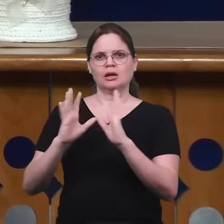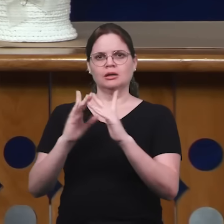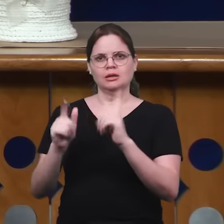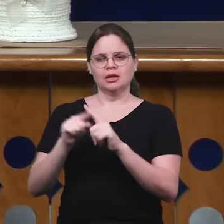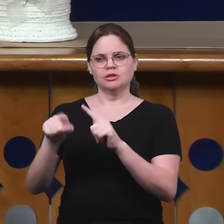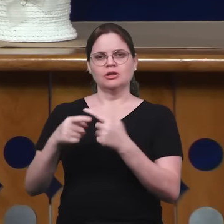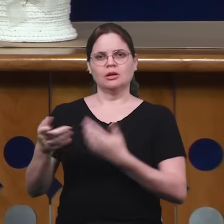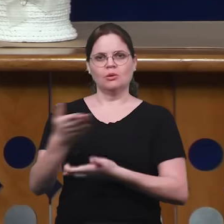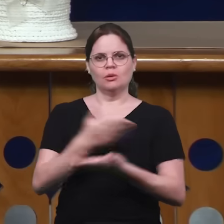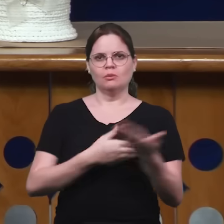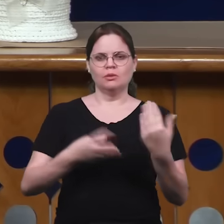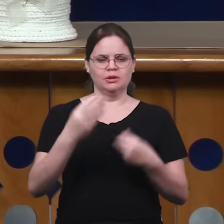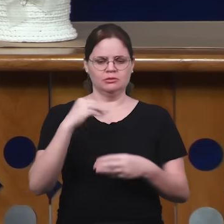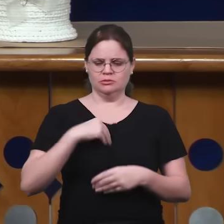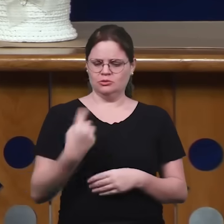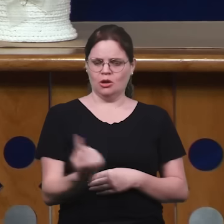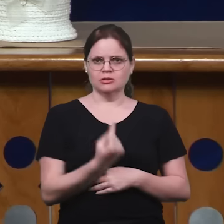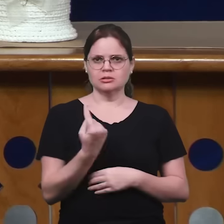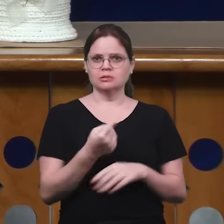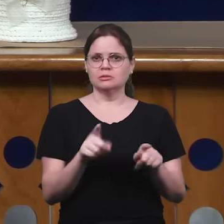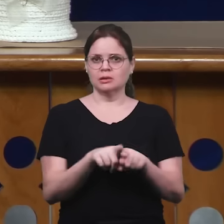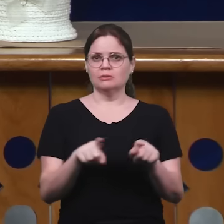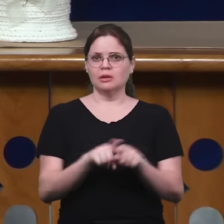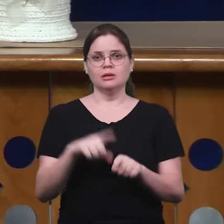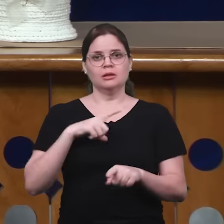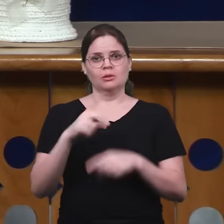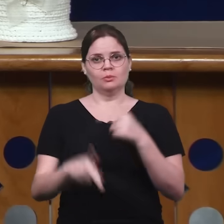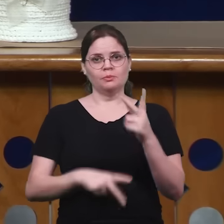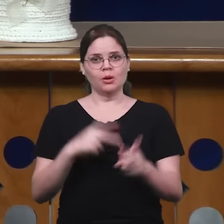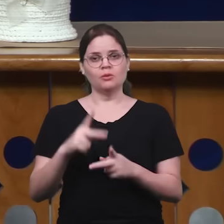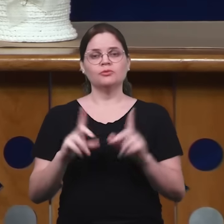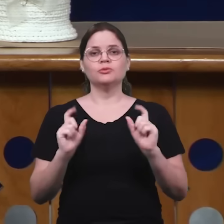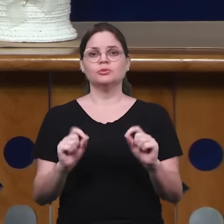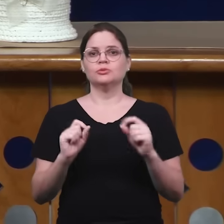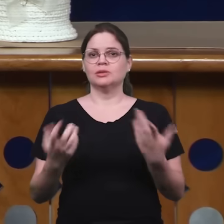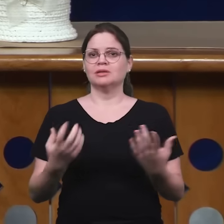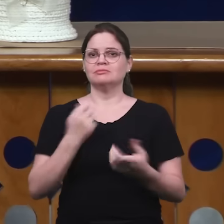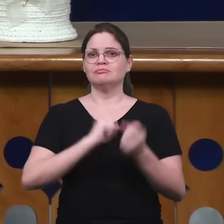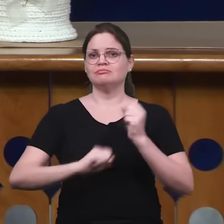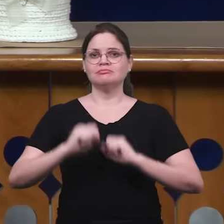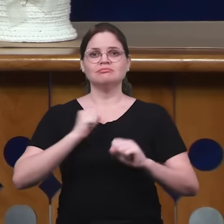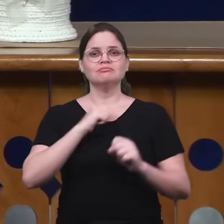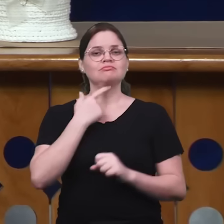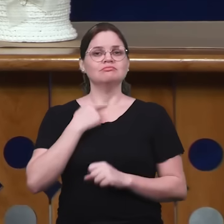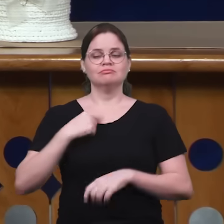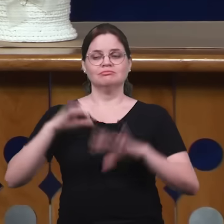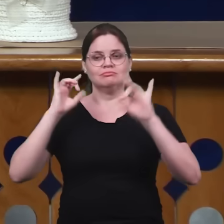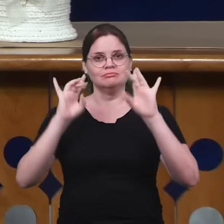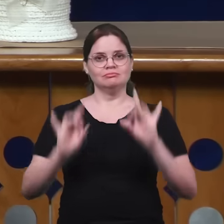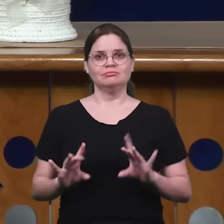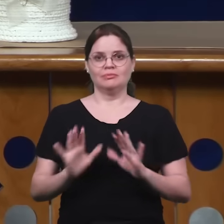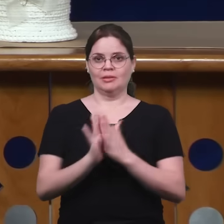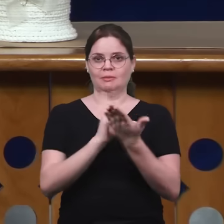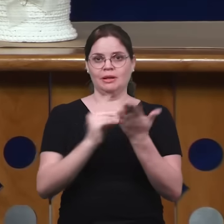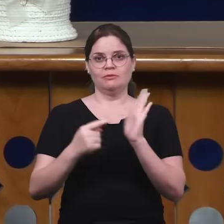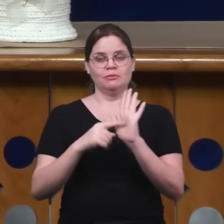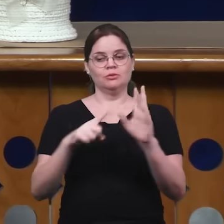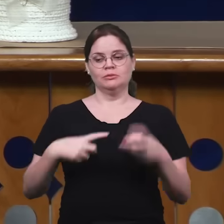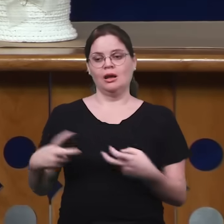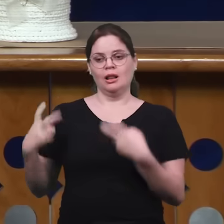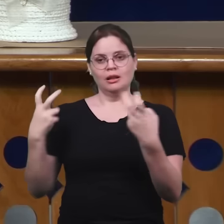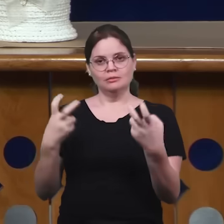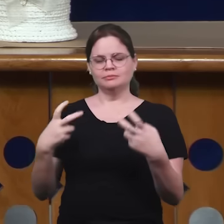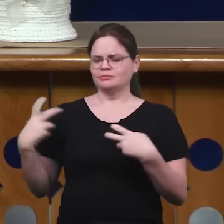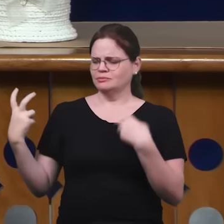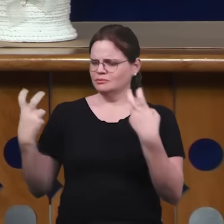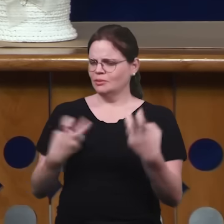corpo, mas também há um povo que deseja ardentemente esse momento. E a palavra de Deus diz, invocai-o